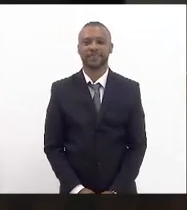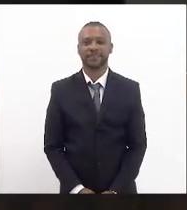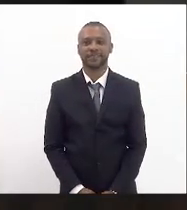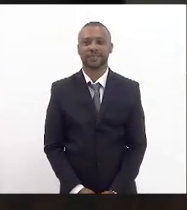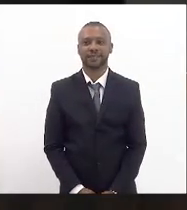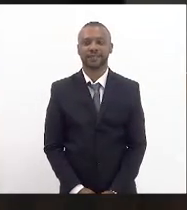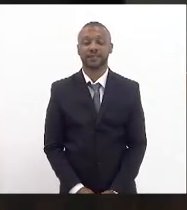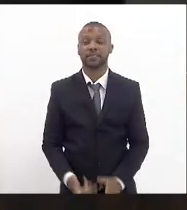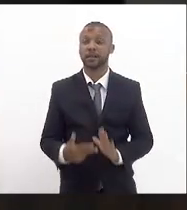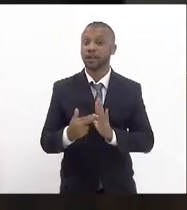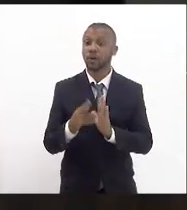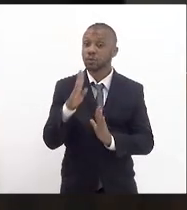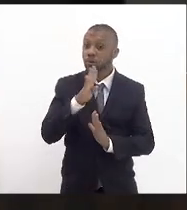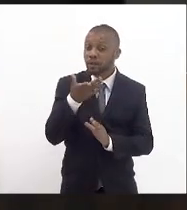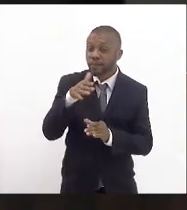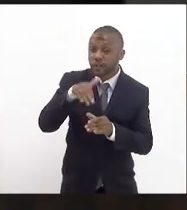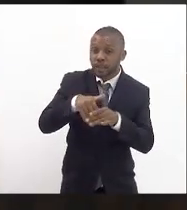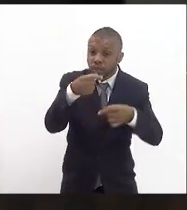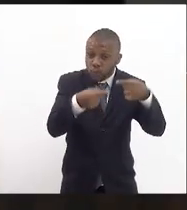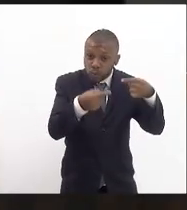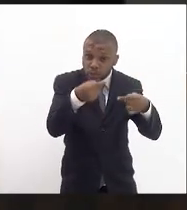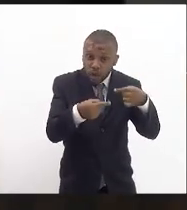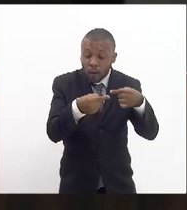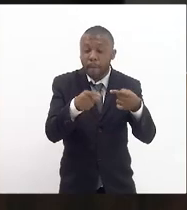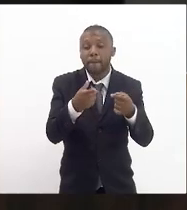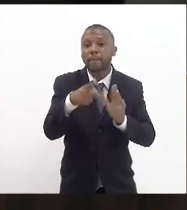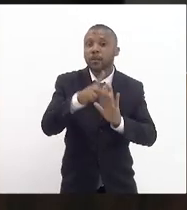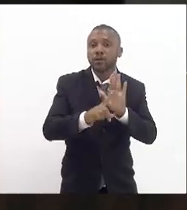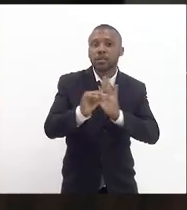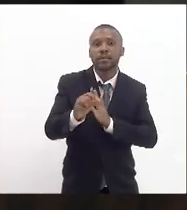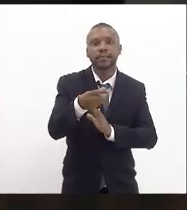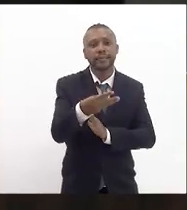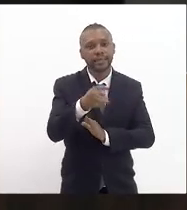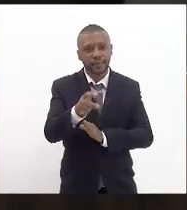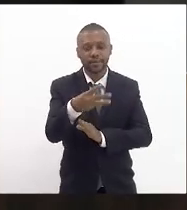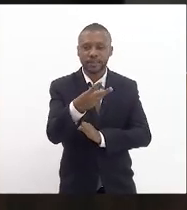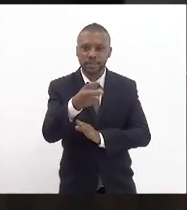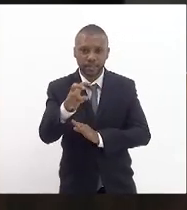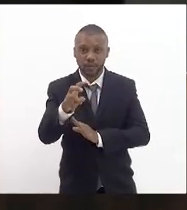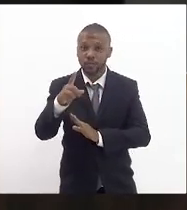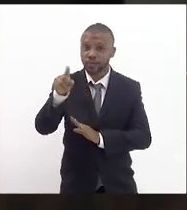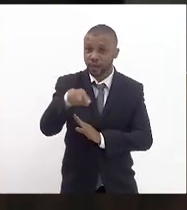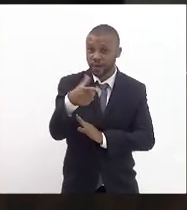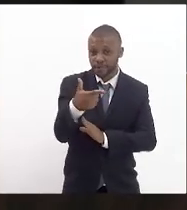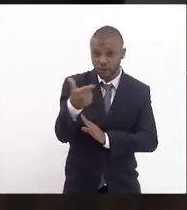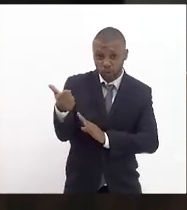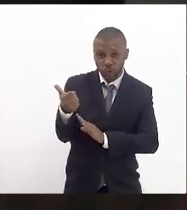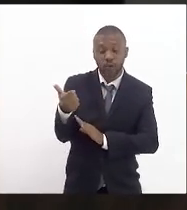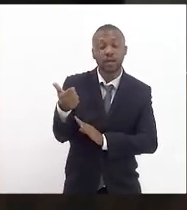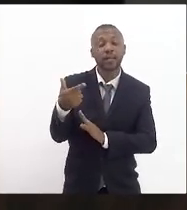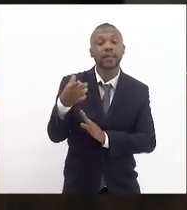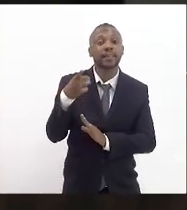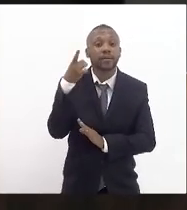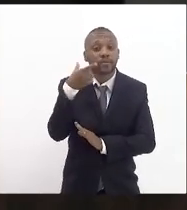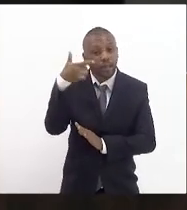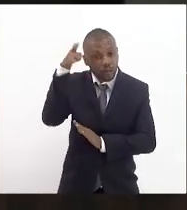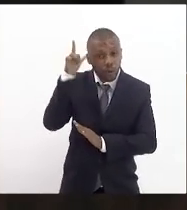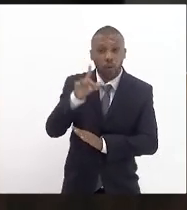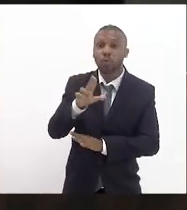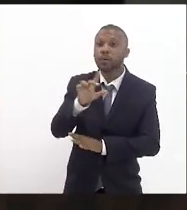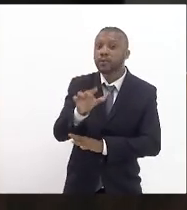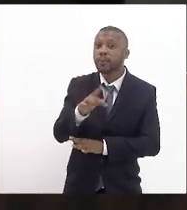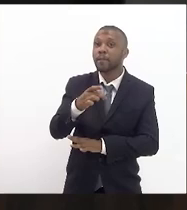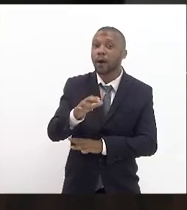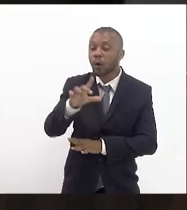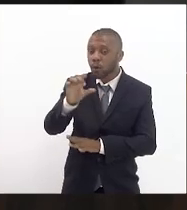Em regime de urgência, em votação e discussão, único projeto de lei número 3535/21, de autoria do Luiz Paulo,